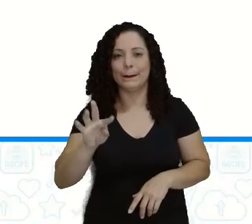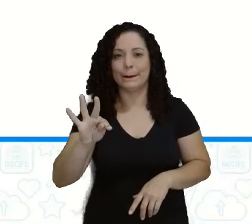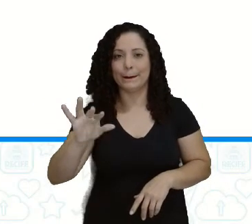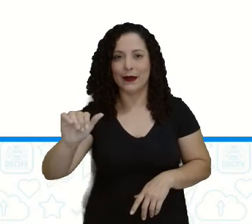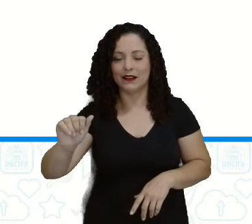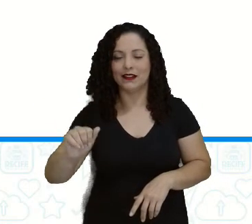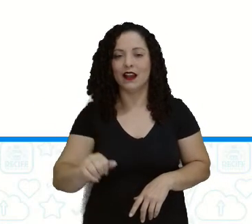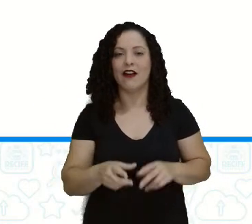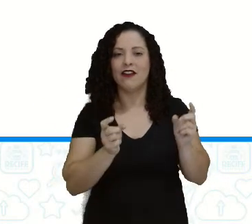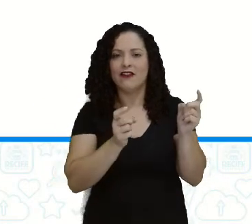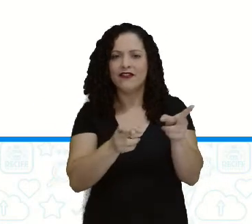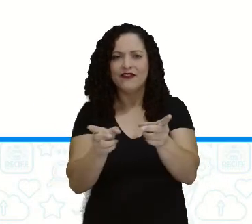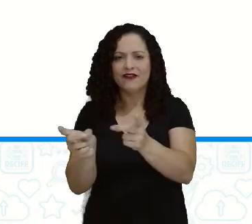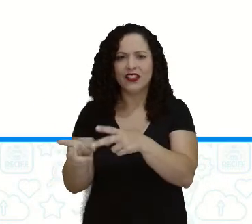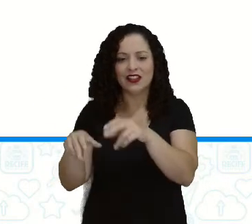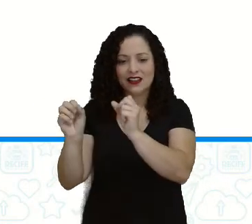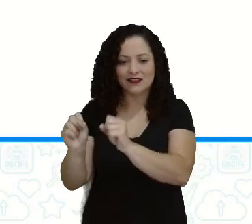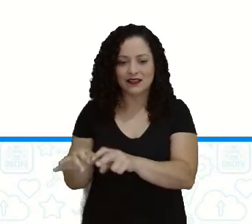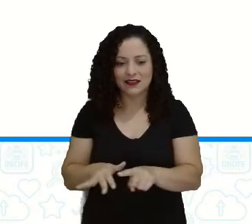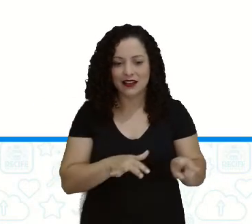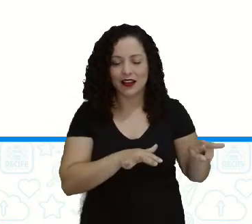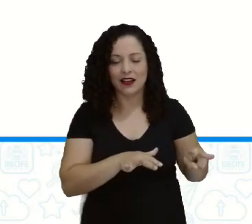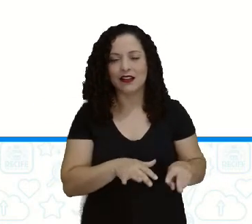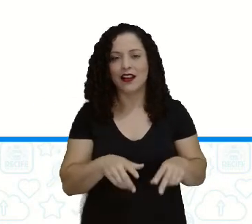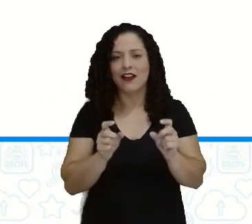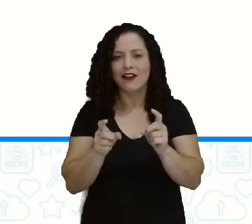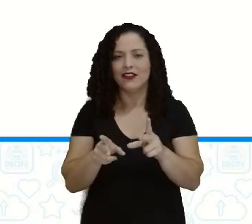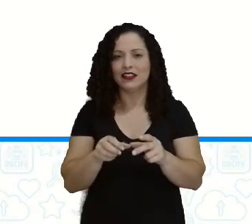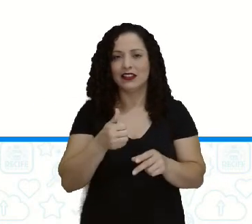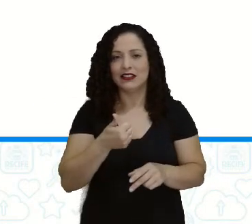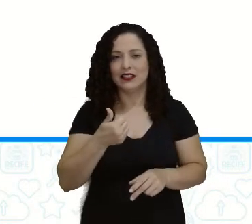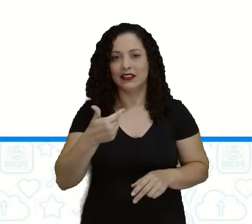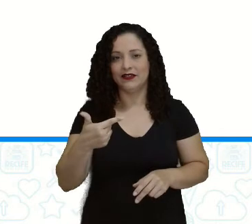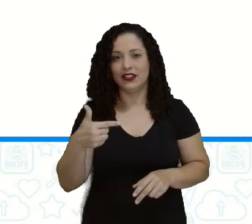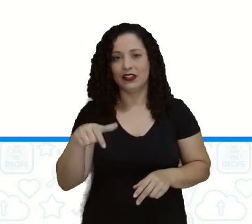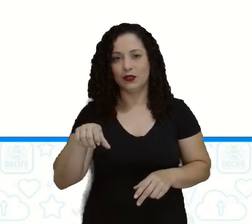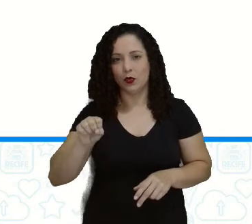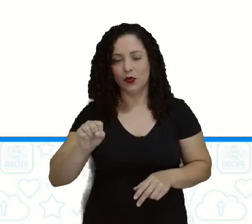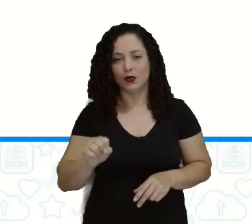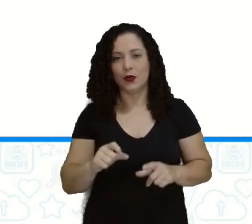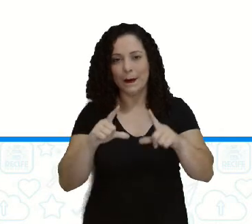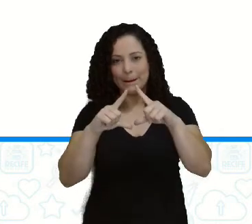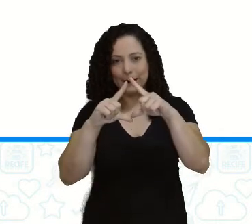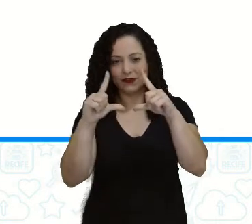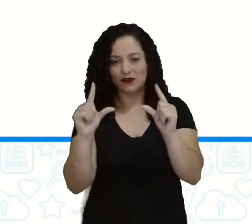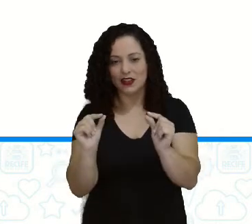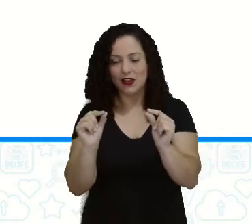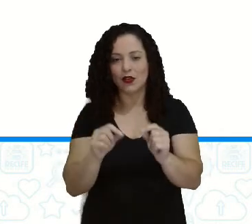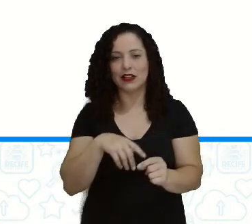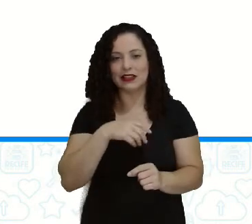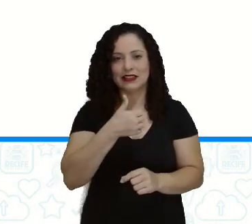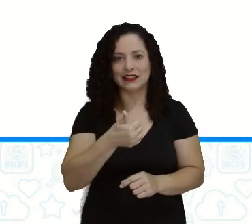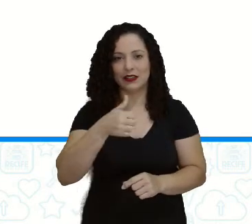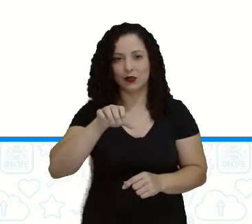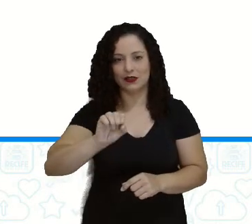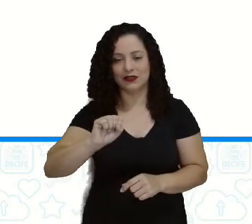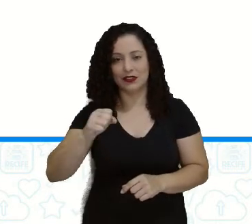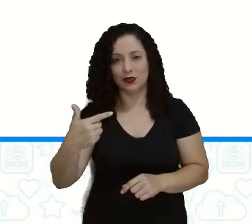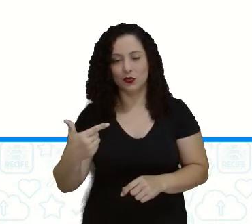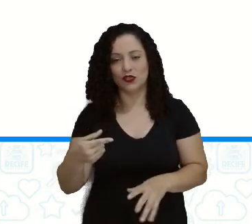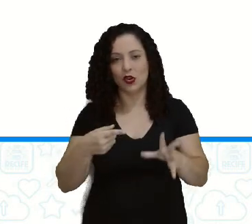por semana 128 pastéis e 182